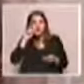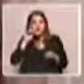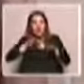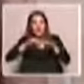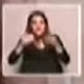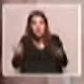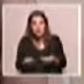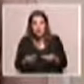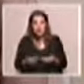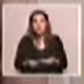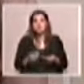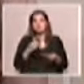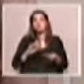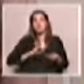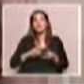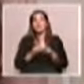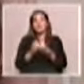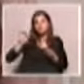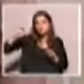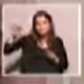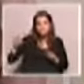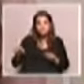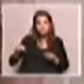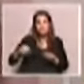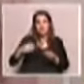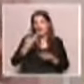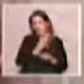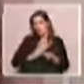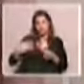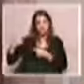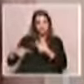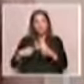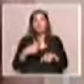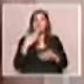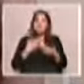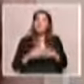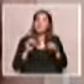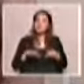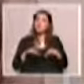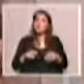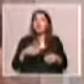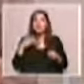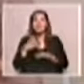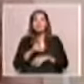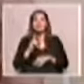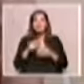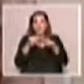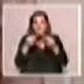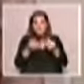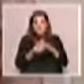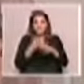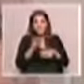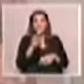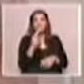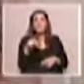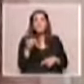em dia, sobretudo em queijos regionais, tradicionais, poderia evitar diretamente o crescimento de fungos, por